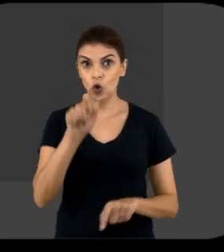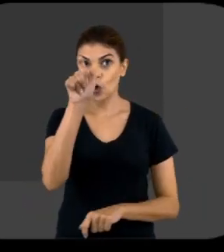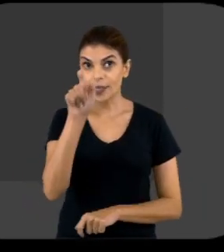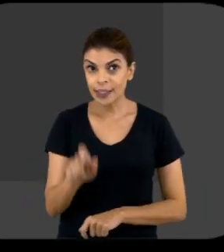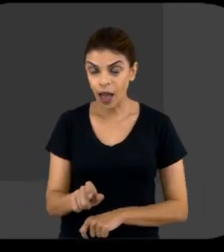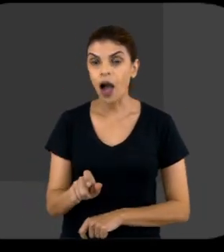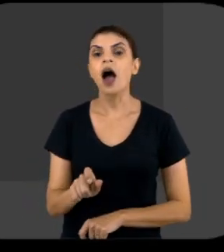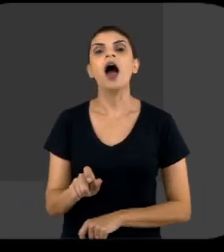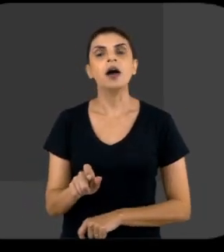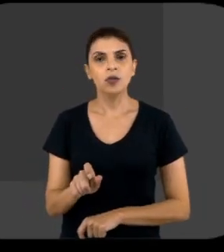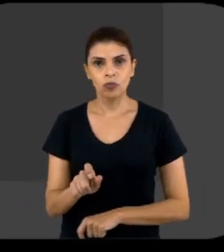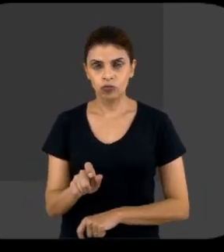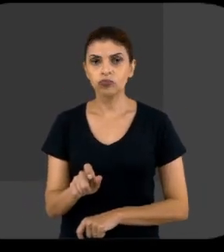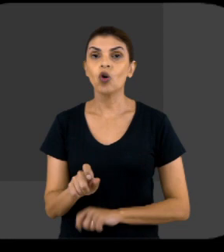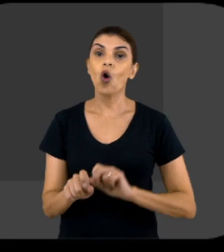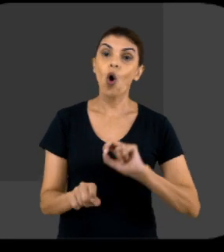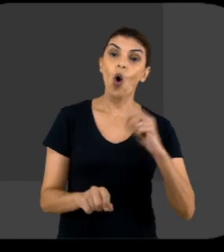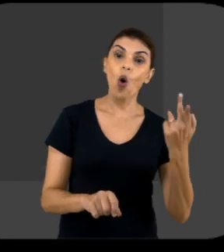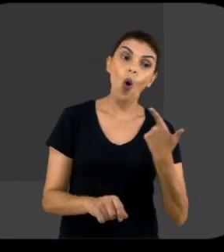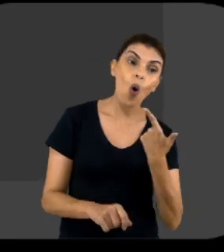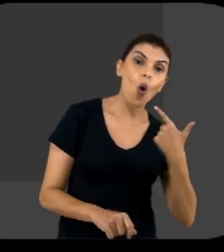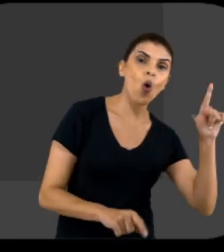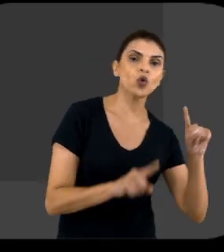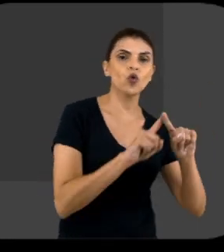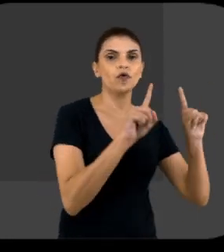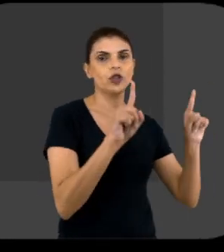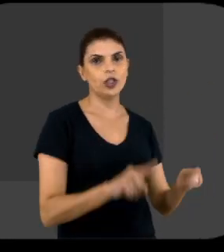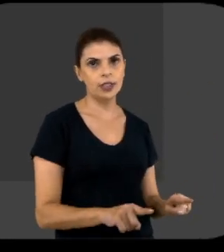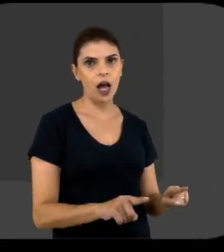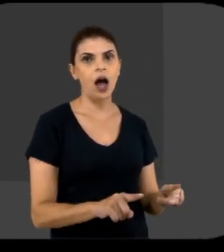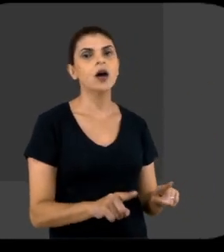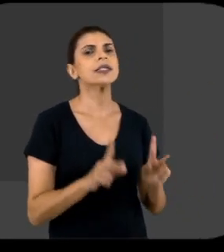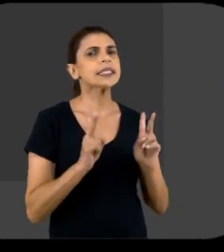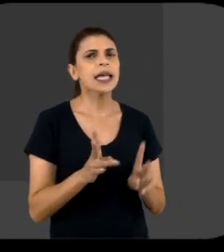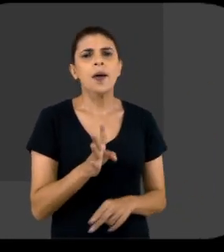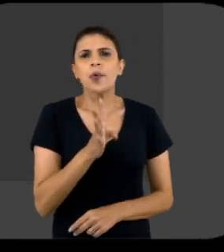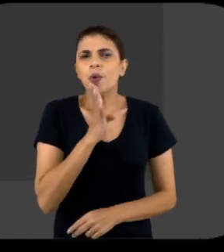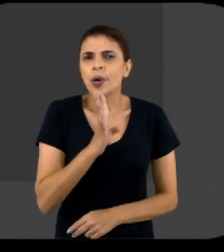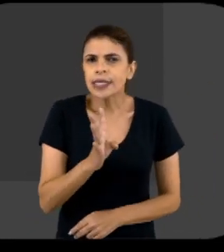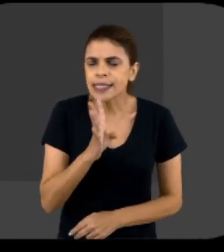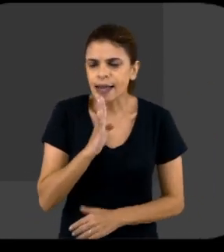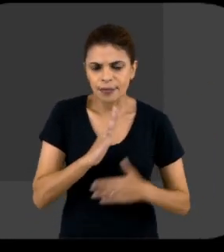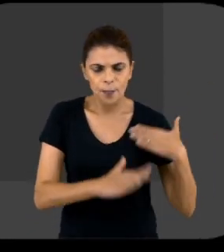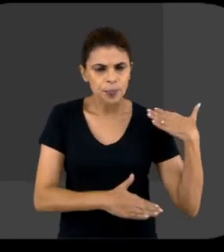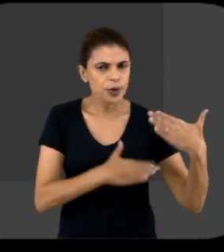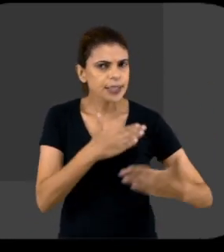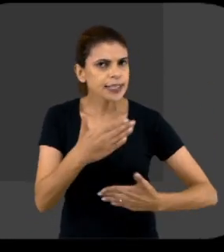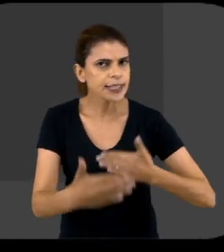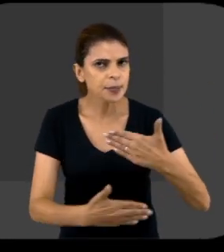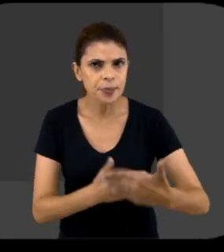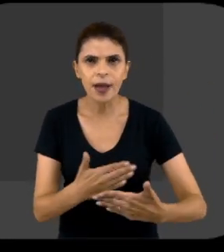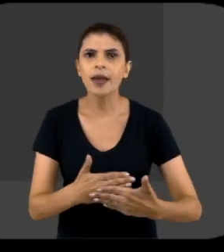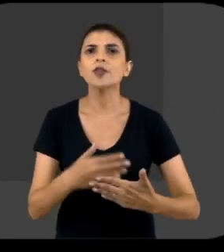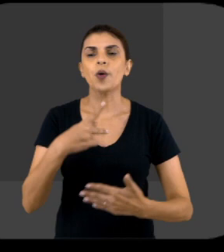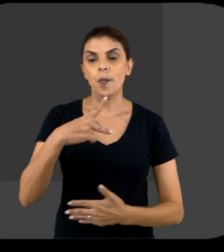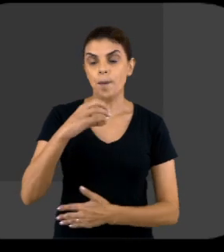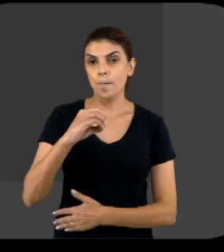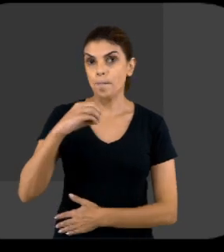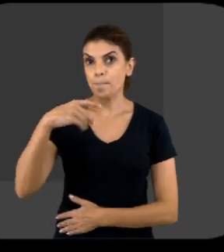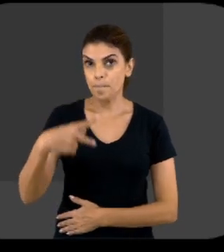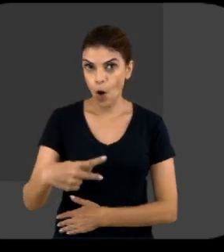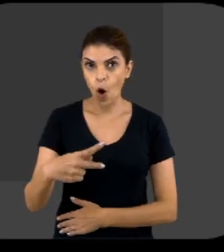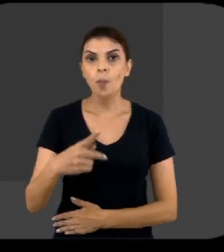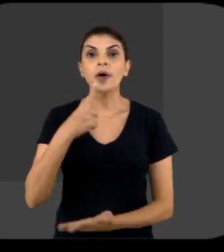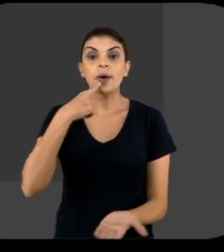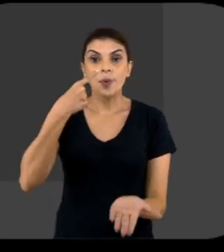quer seja por um funcionário ou por outro funcionário. Então, o conhecimento do procedimento operacional padrão